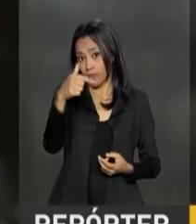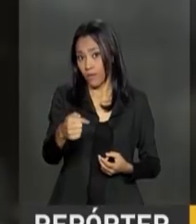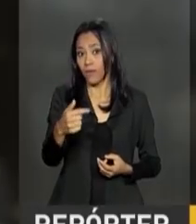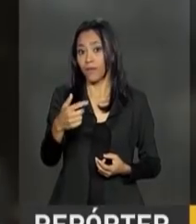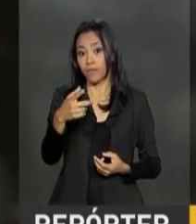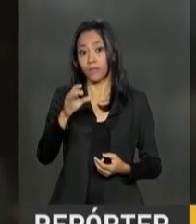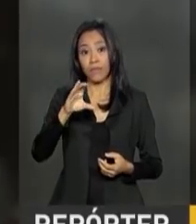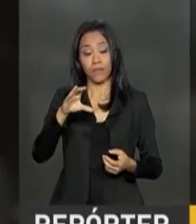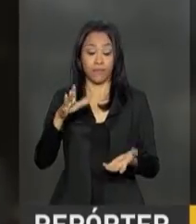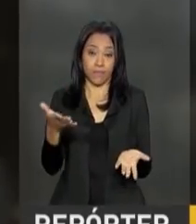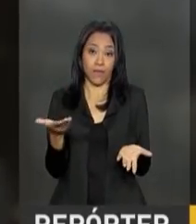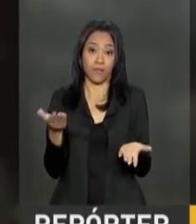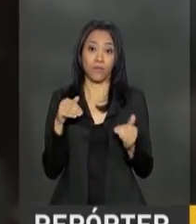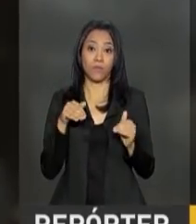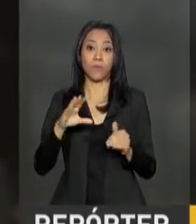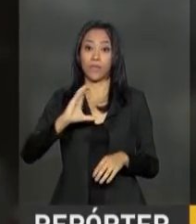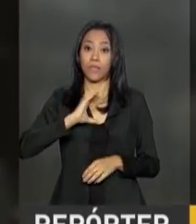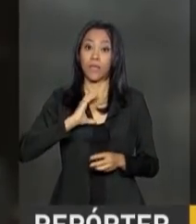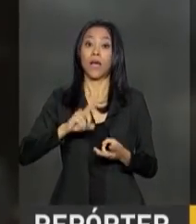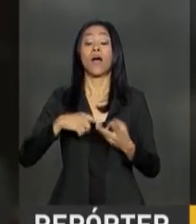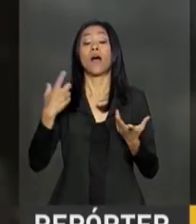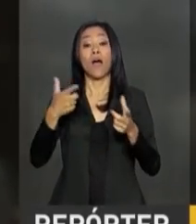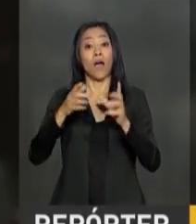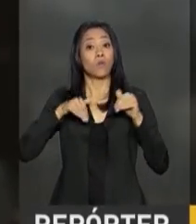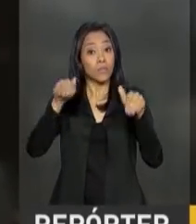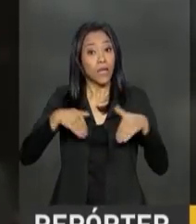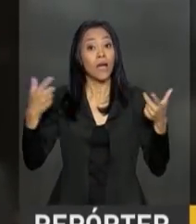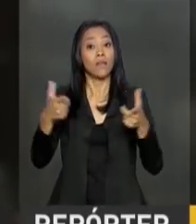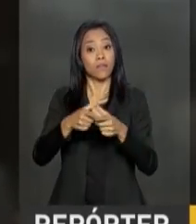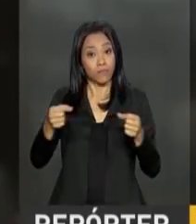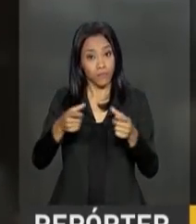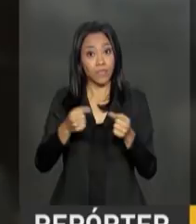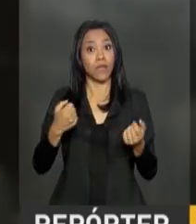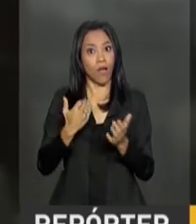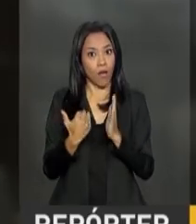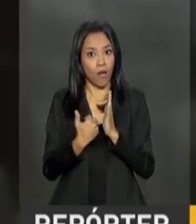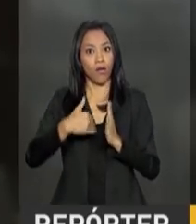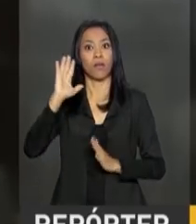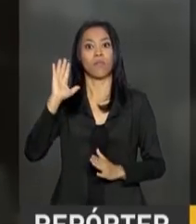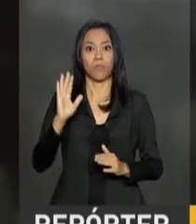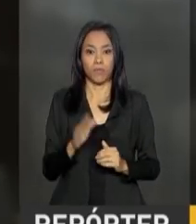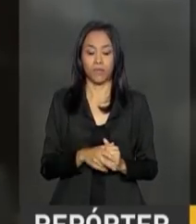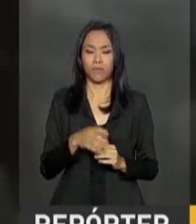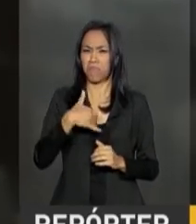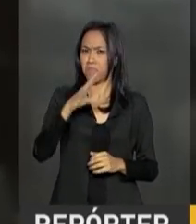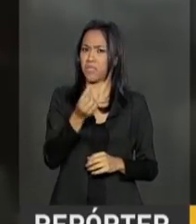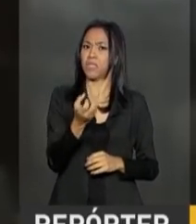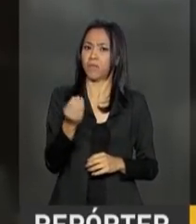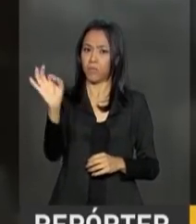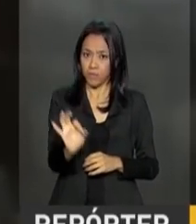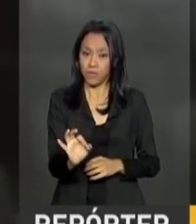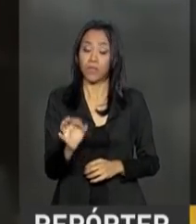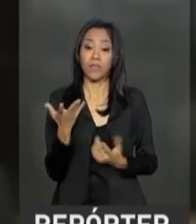chegando lá é e austrália e japão crescendo 40 50 e 60 por cento dependendo da contagem mas é o que é